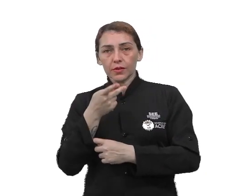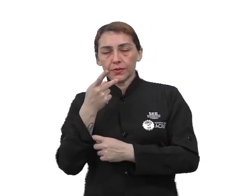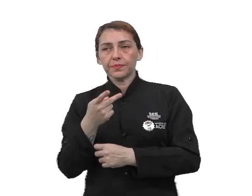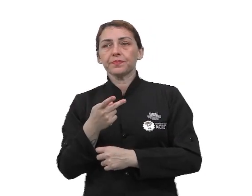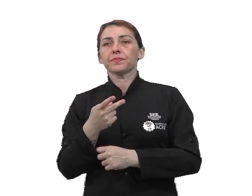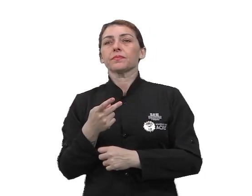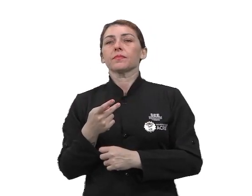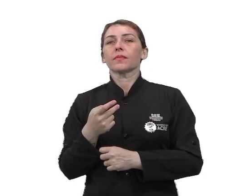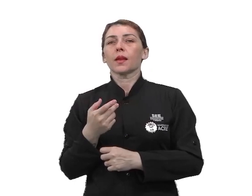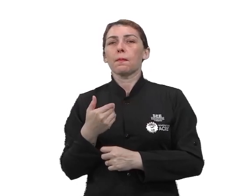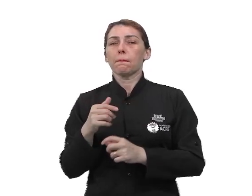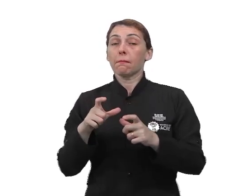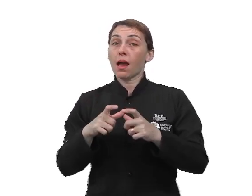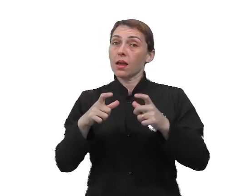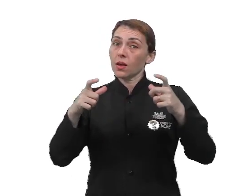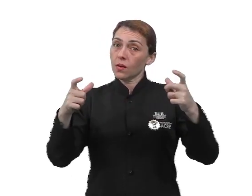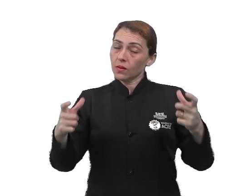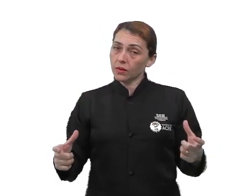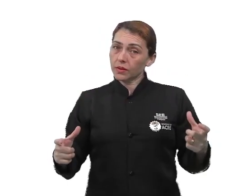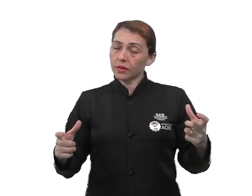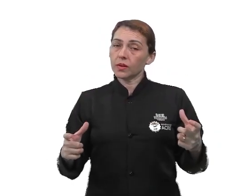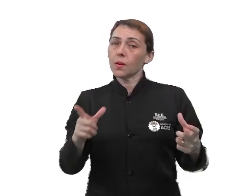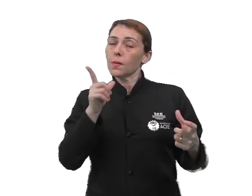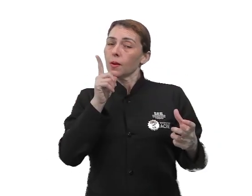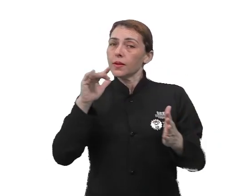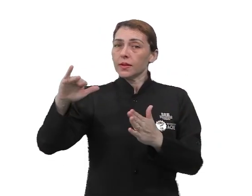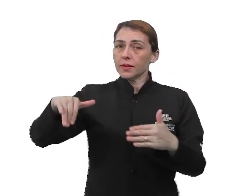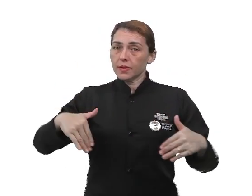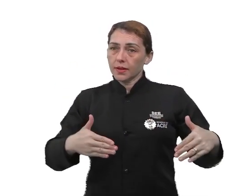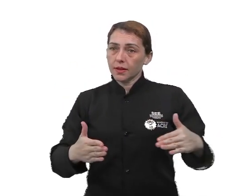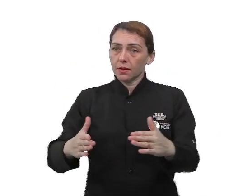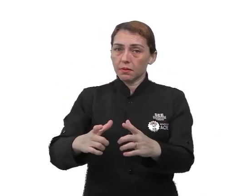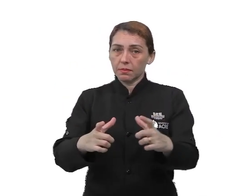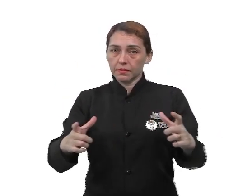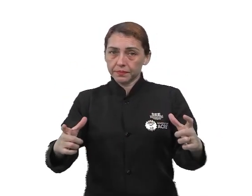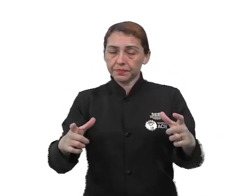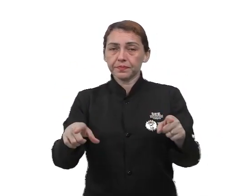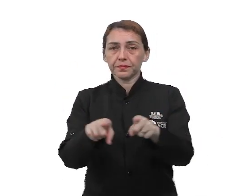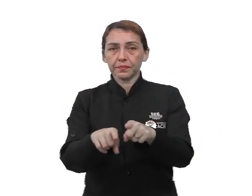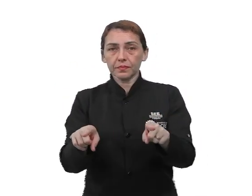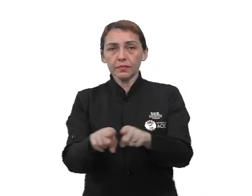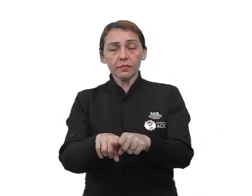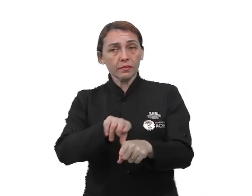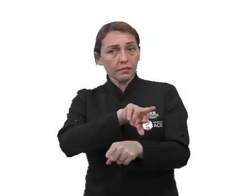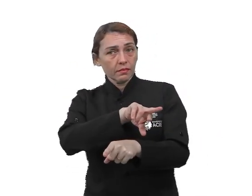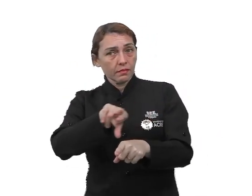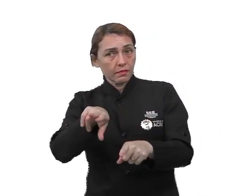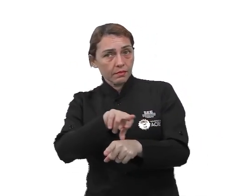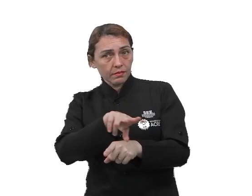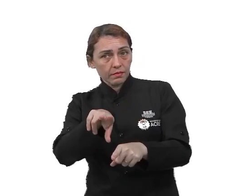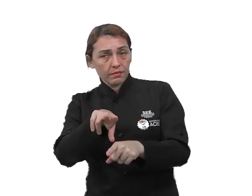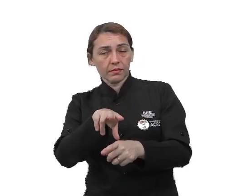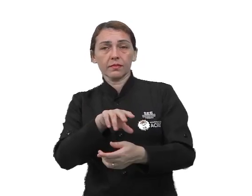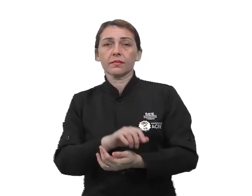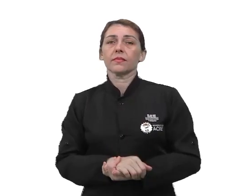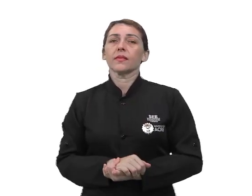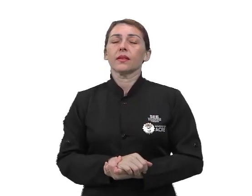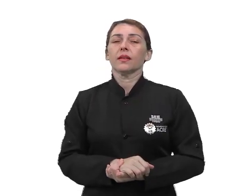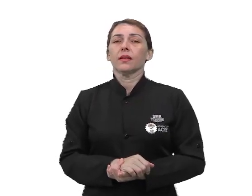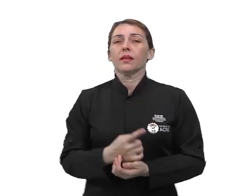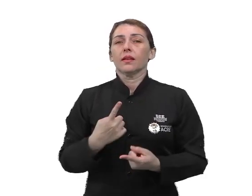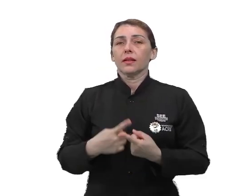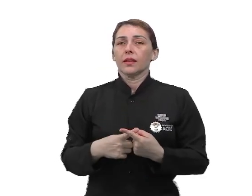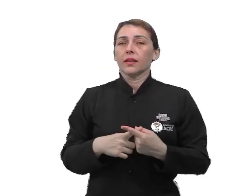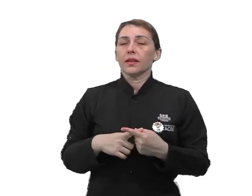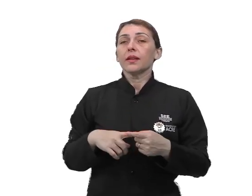áreas bem maiores com rios ali pelo meio, né? Então, nesse caso aqui, gradiente baixo não se encaixa porque tem